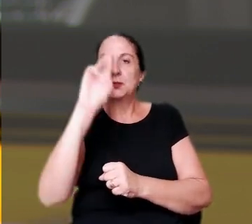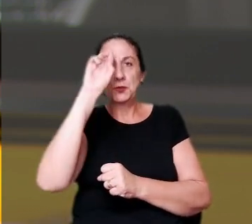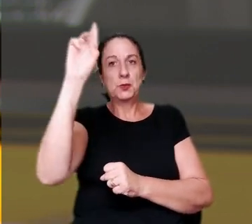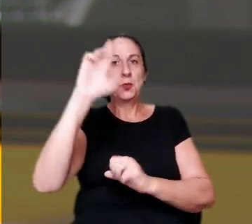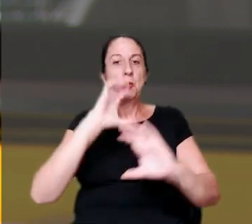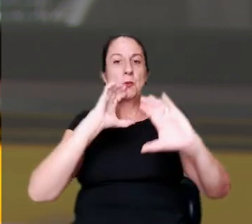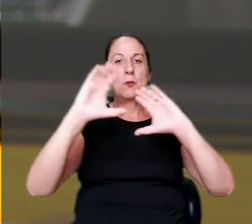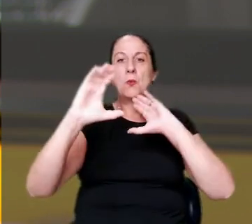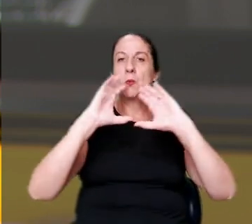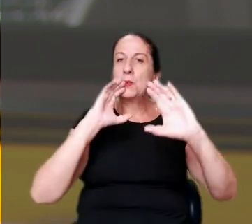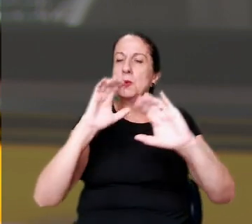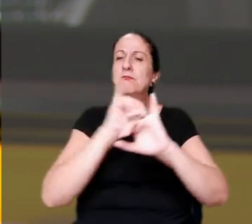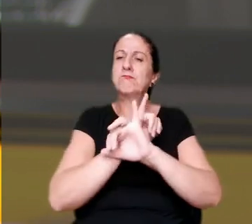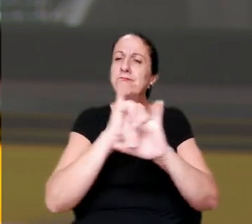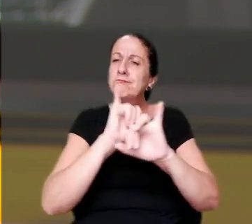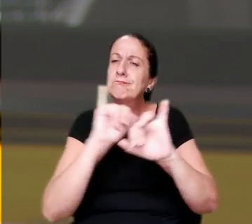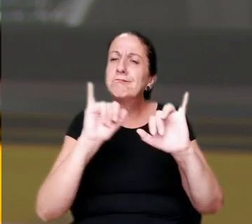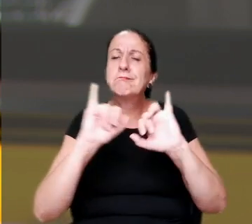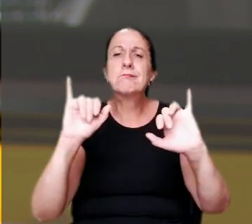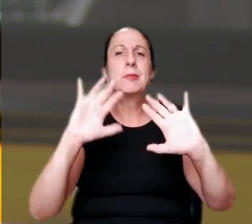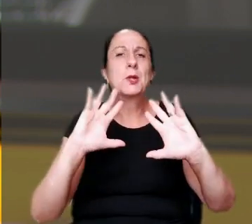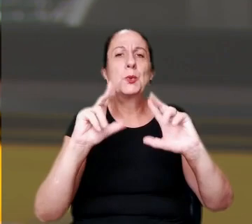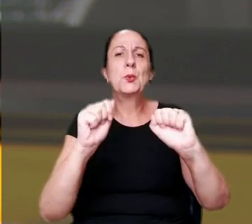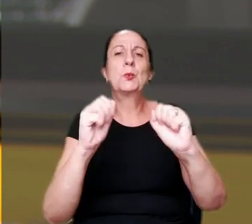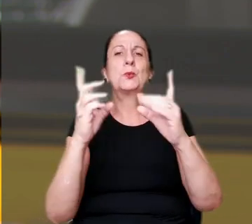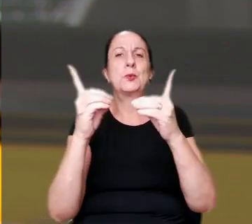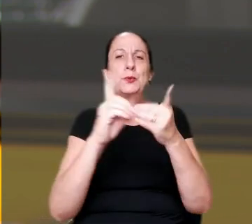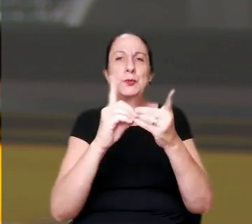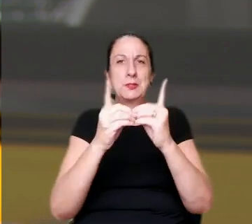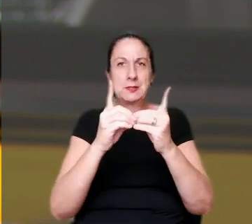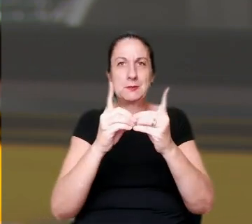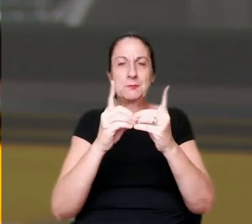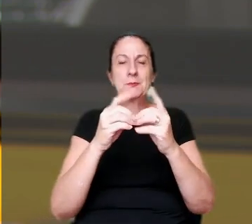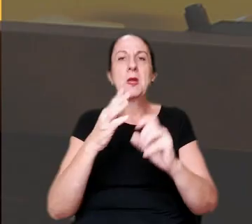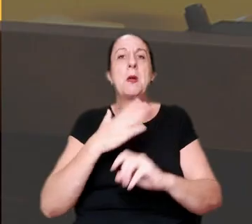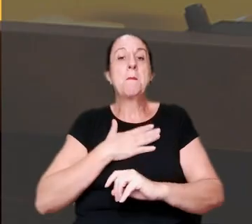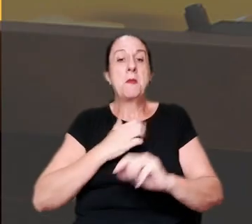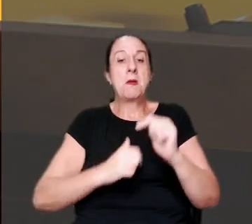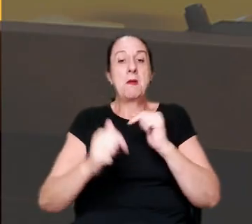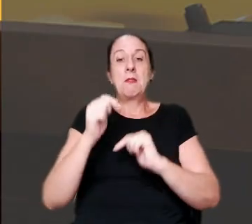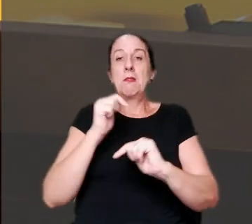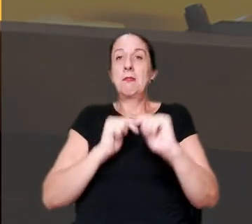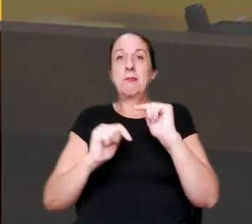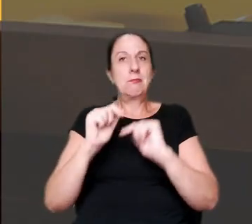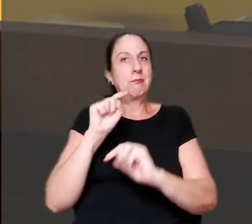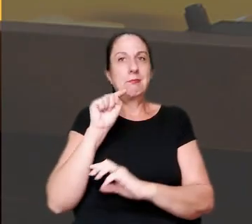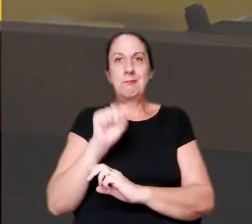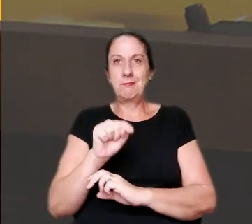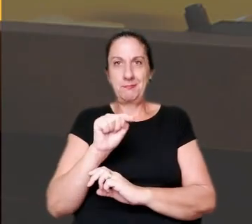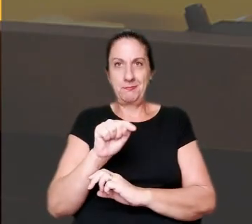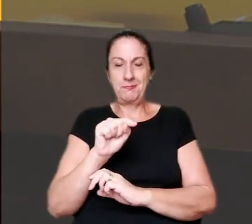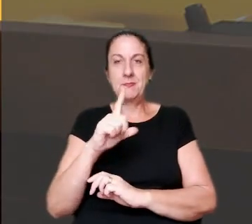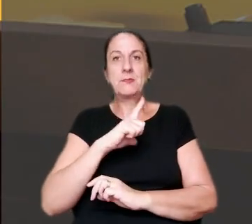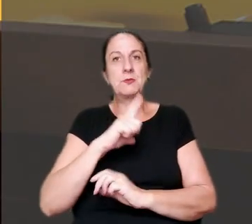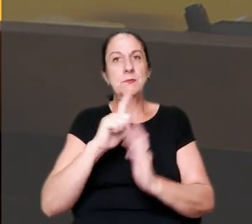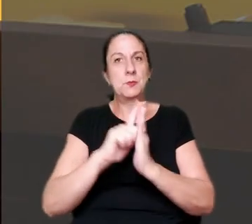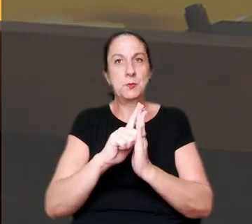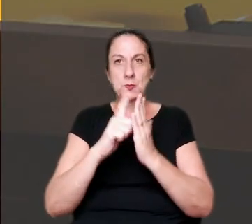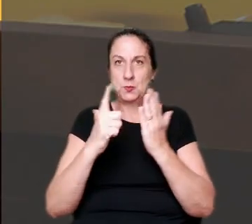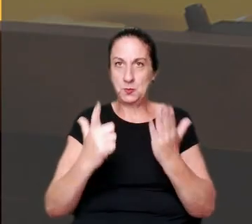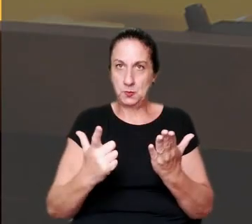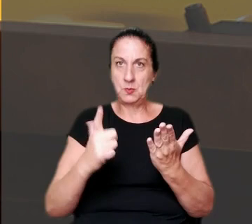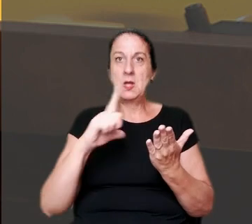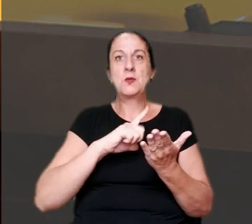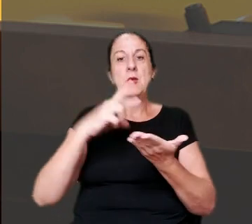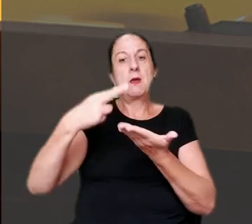de comunicação, imprensa, divulgação didática. Então, o meu trabalho era esse. Existia